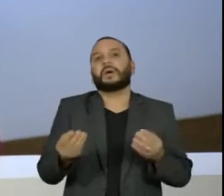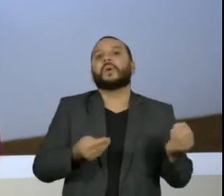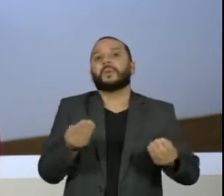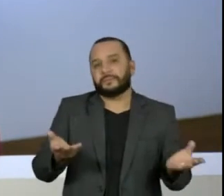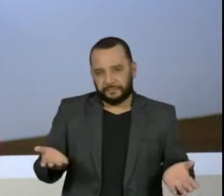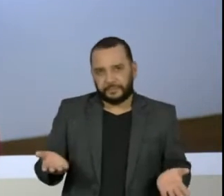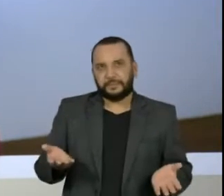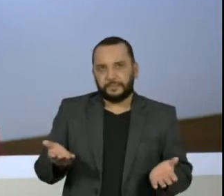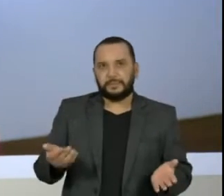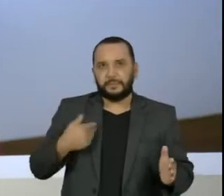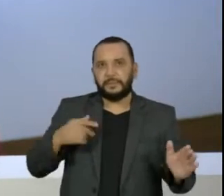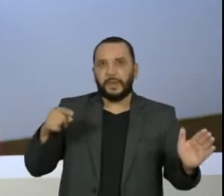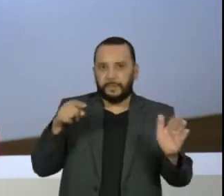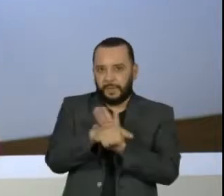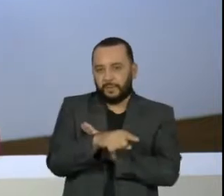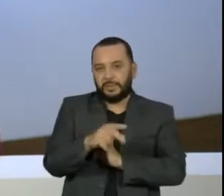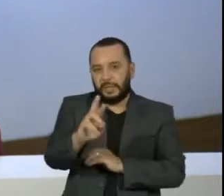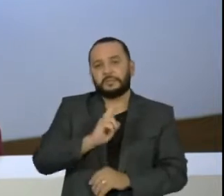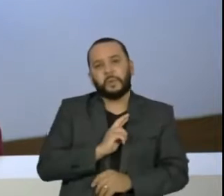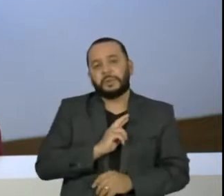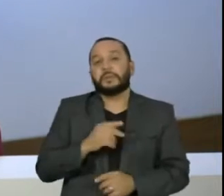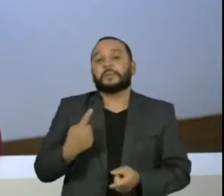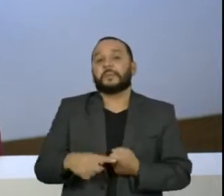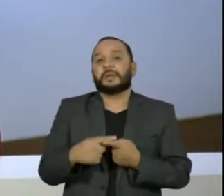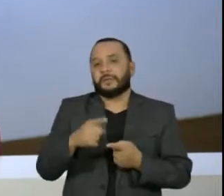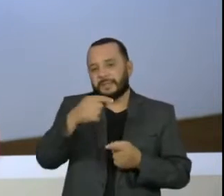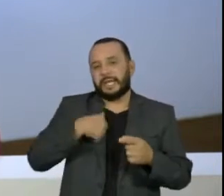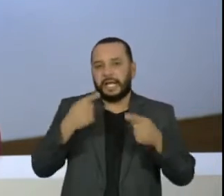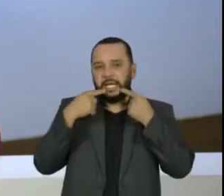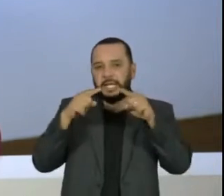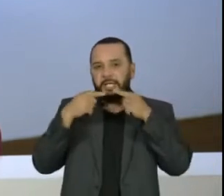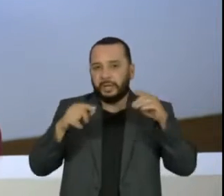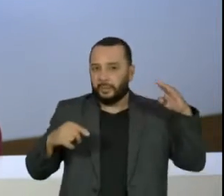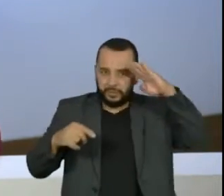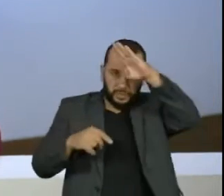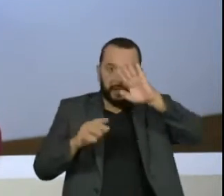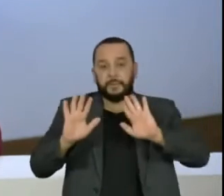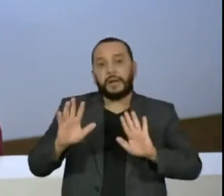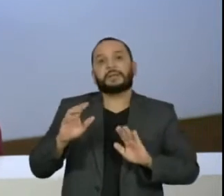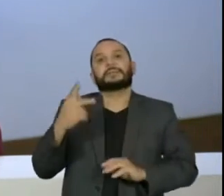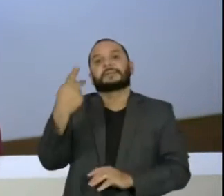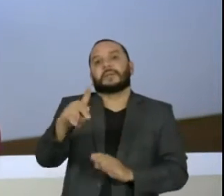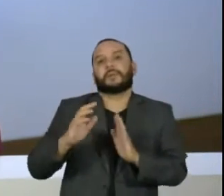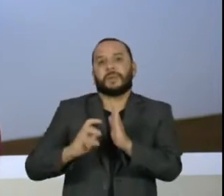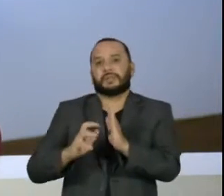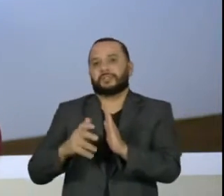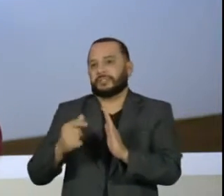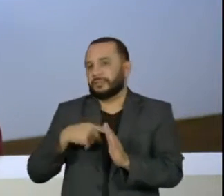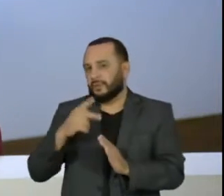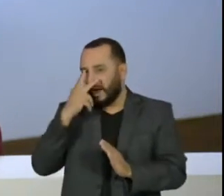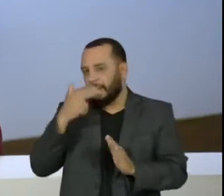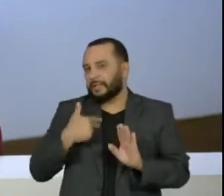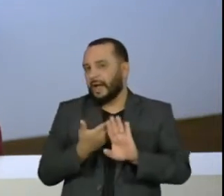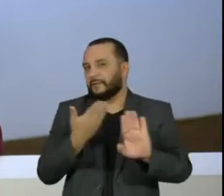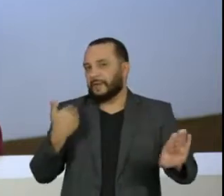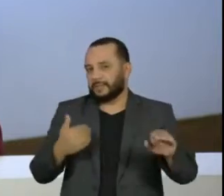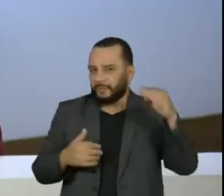a pergunta da Cecília, porque o senhor fez críticas aqui ao presidente, mas a verdade é que o seu partido não está tão afastado dele